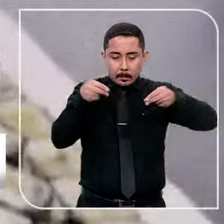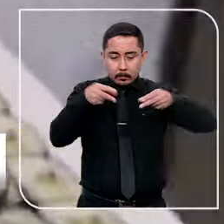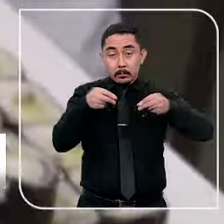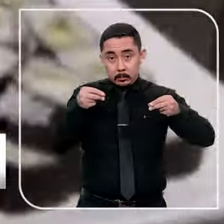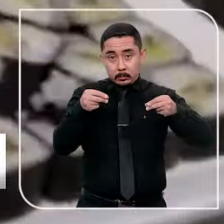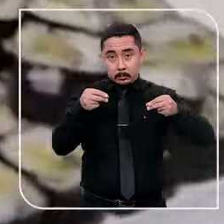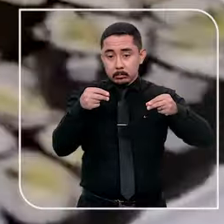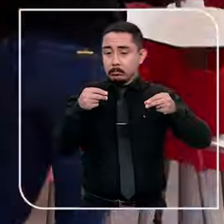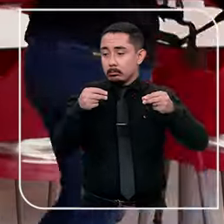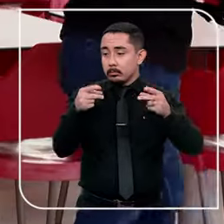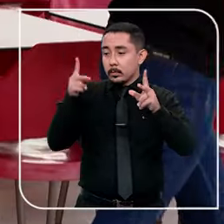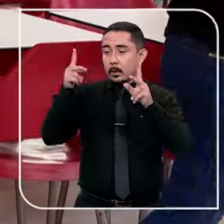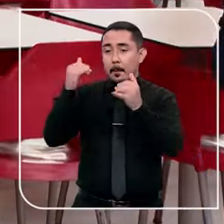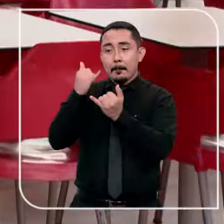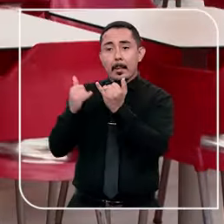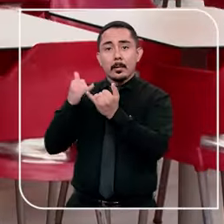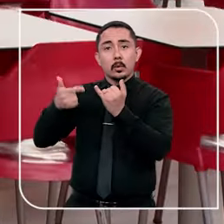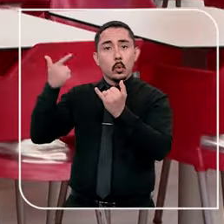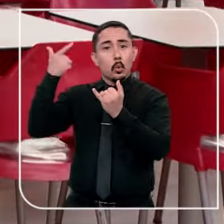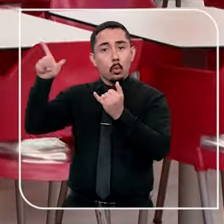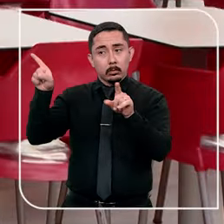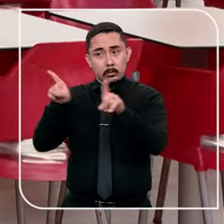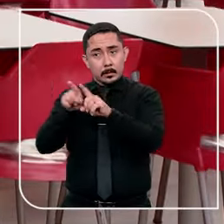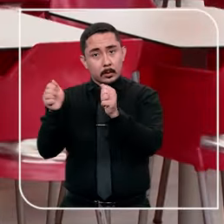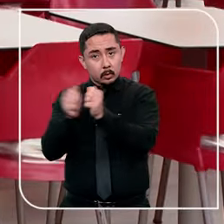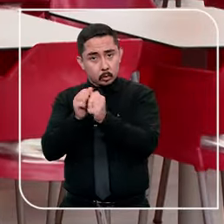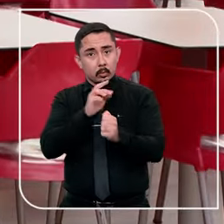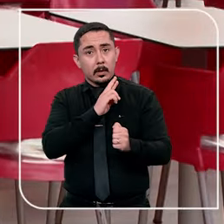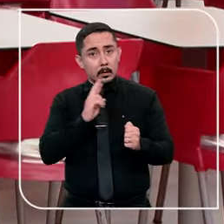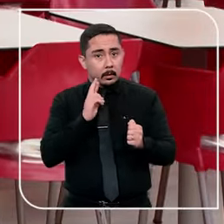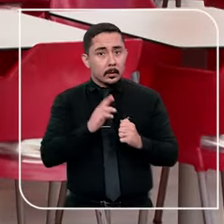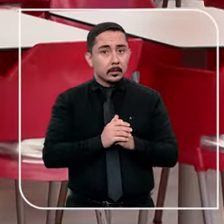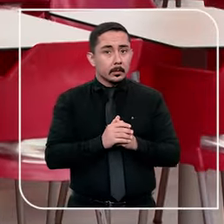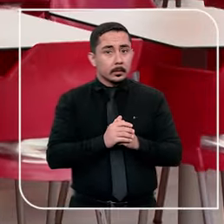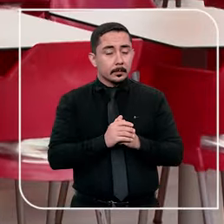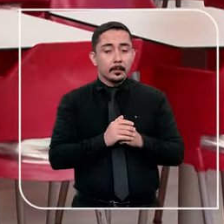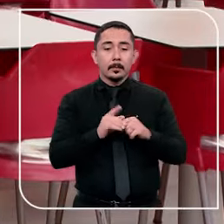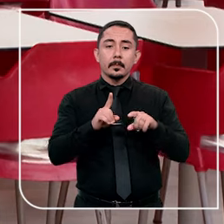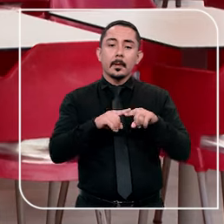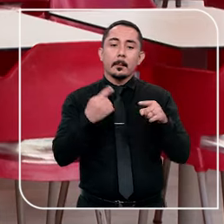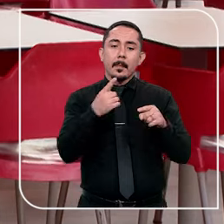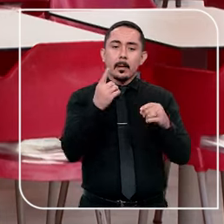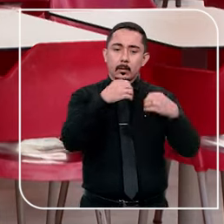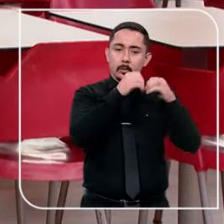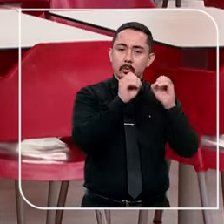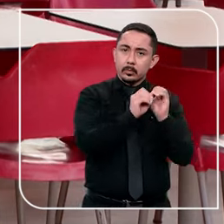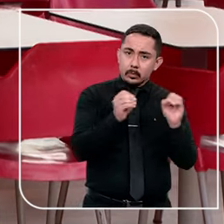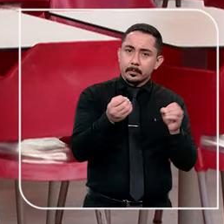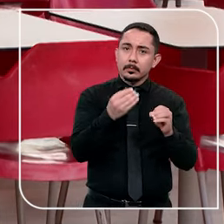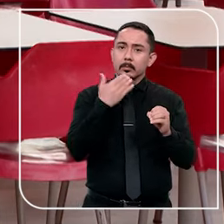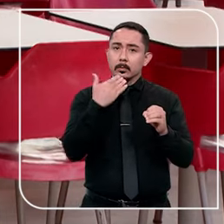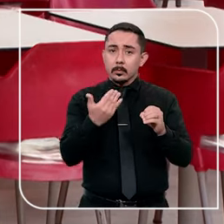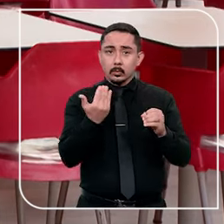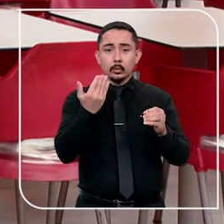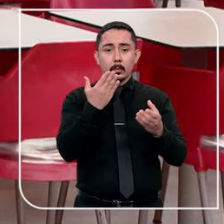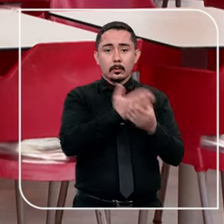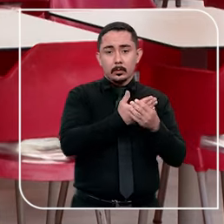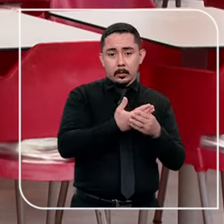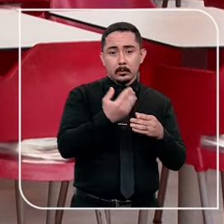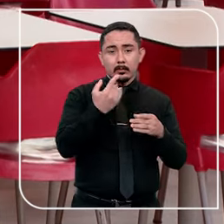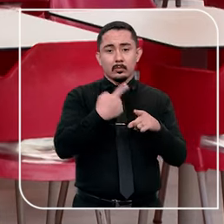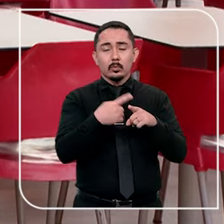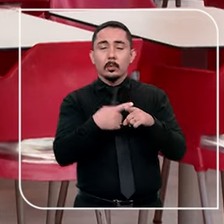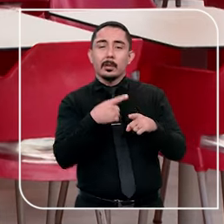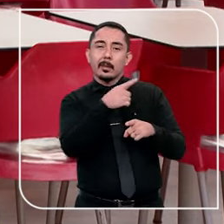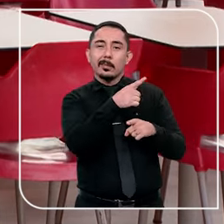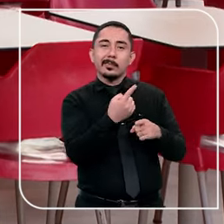outro já existente o primeiro restaurante e o shopping assinaram um contrato de locação que previa a exclusividade na exploração da culinária